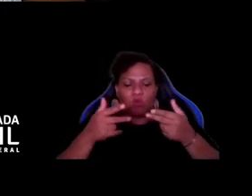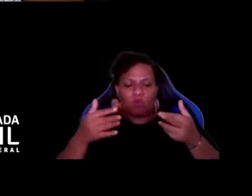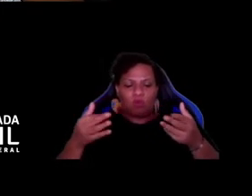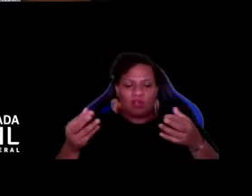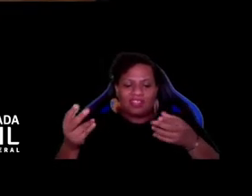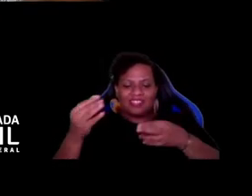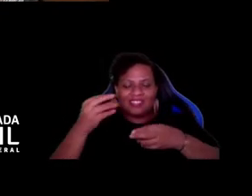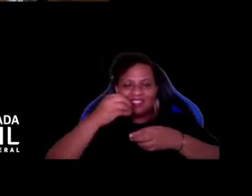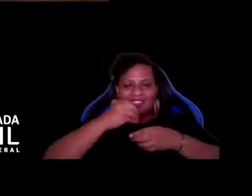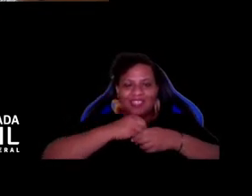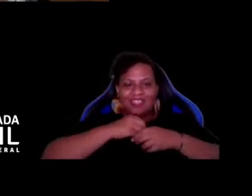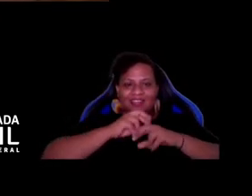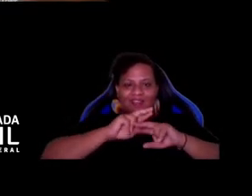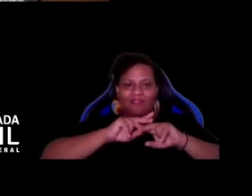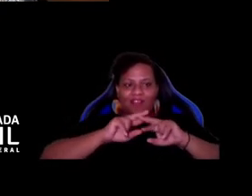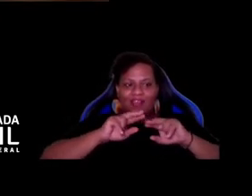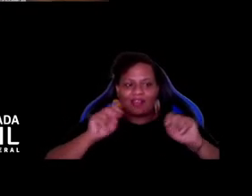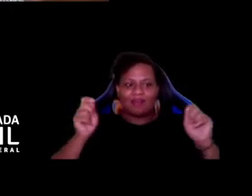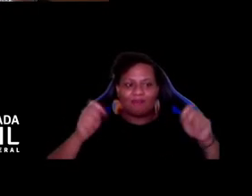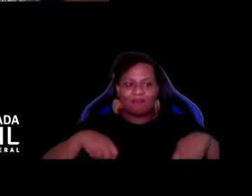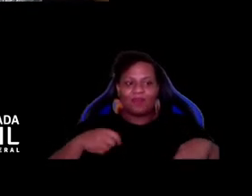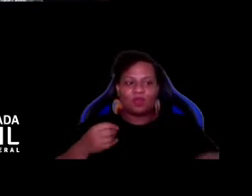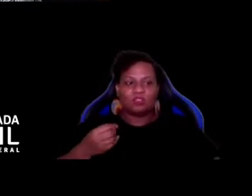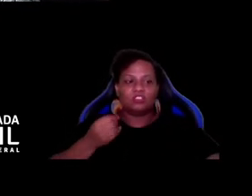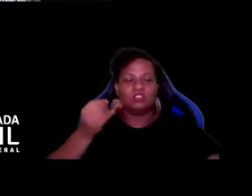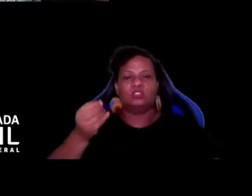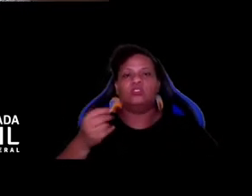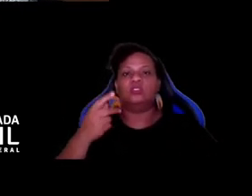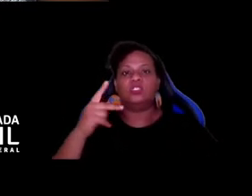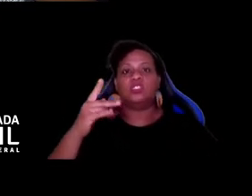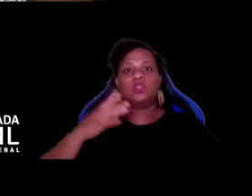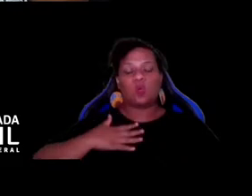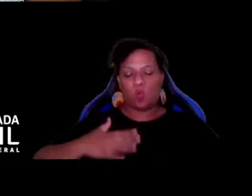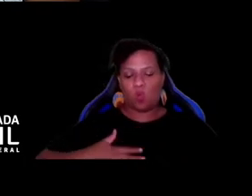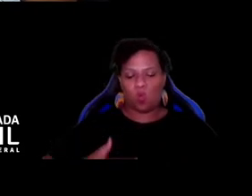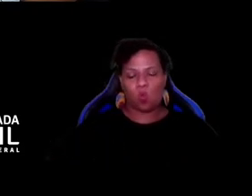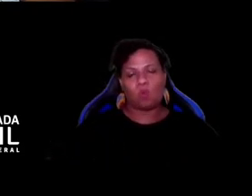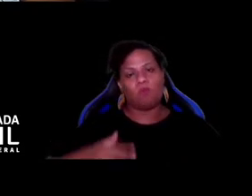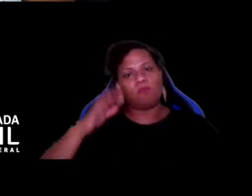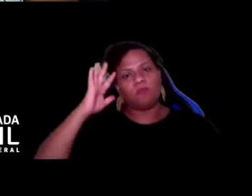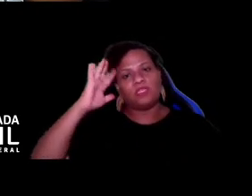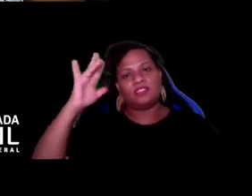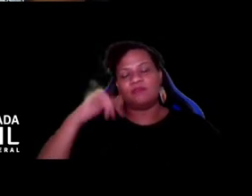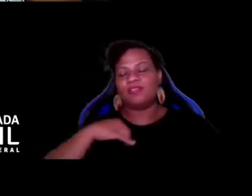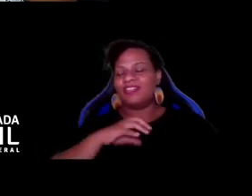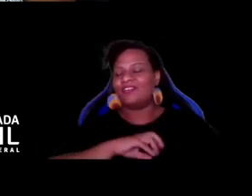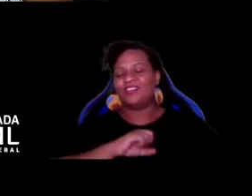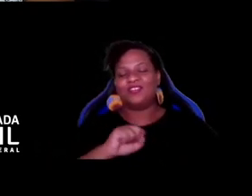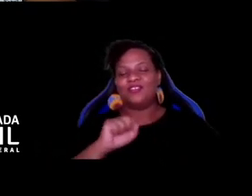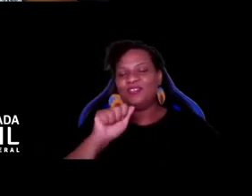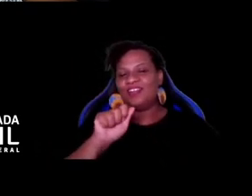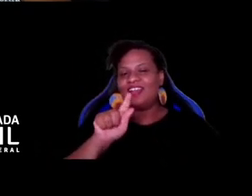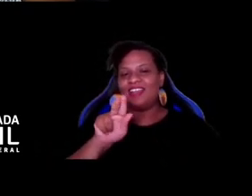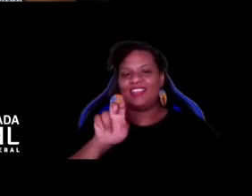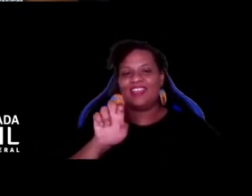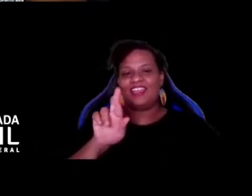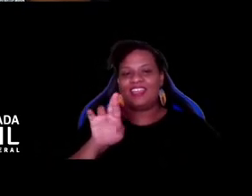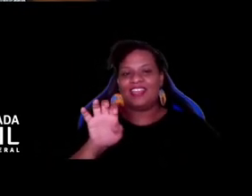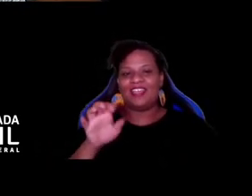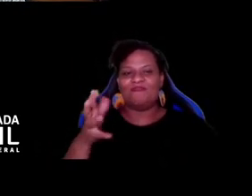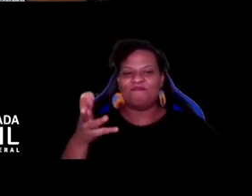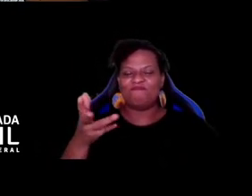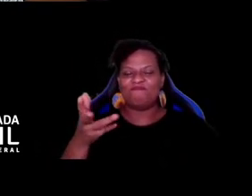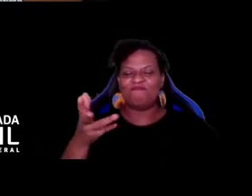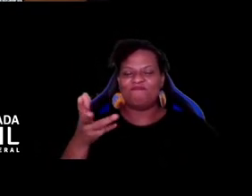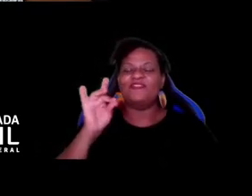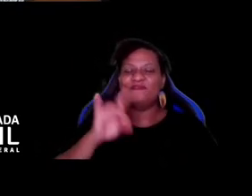substancialidade que lhe traz, né, no seu corpo, no seu pensamento. Eu adoro o agueré, adoro, adoro. Maravilha, realmente